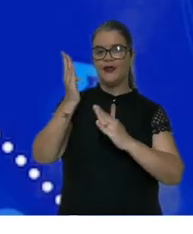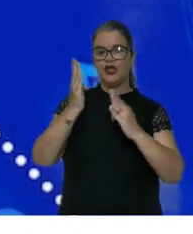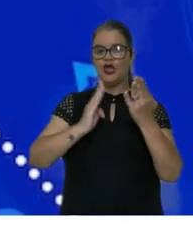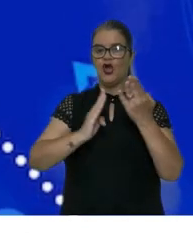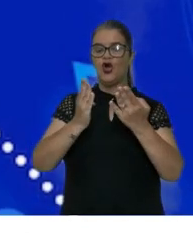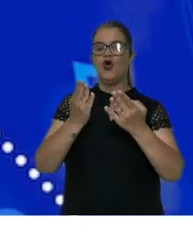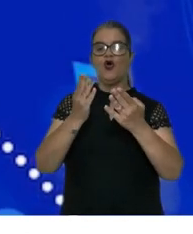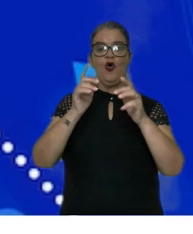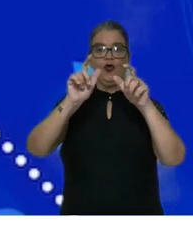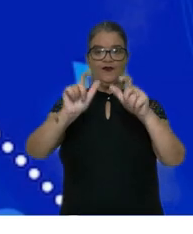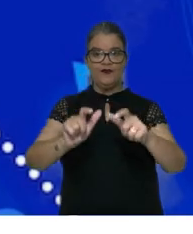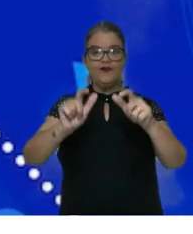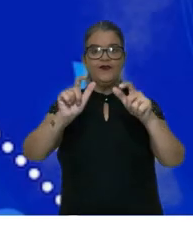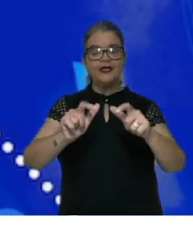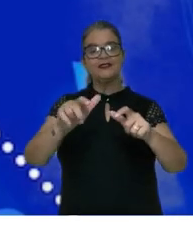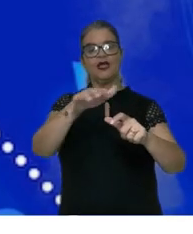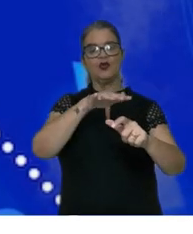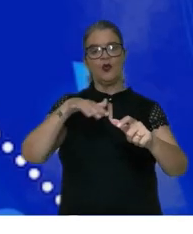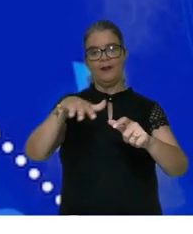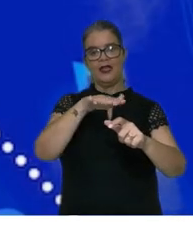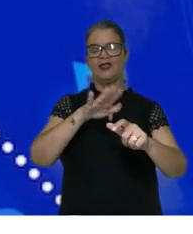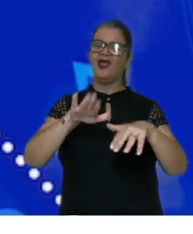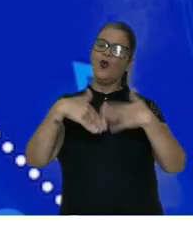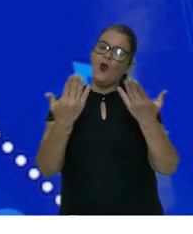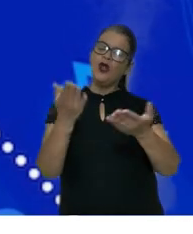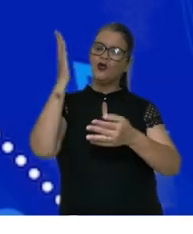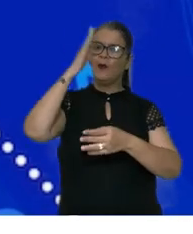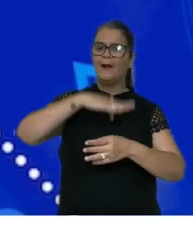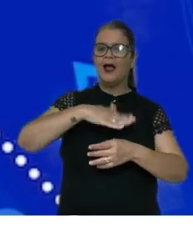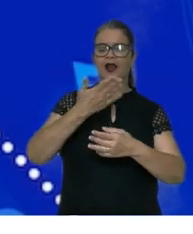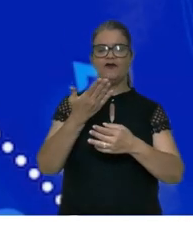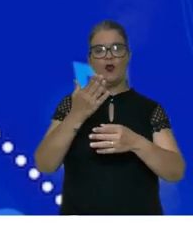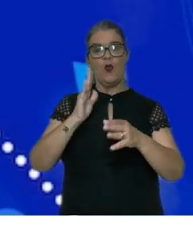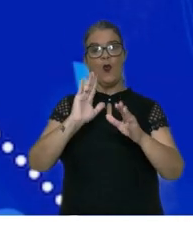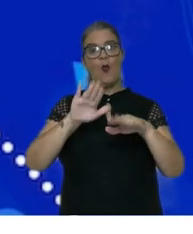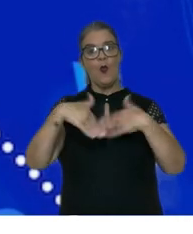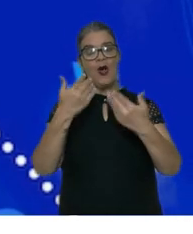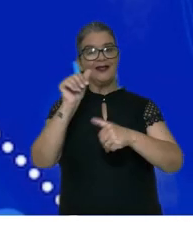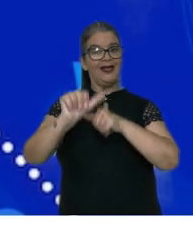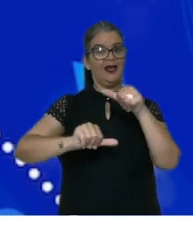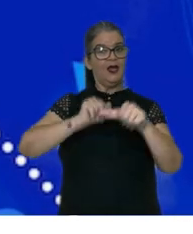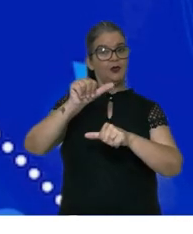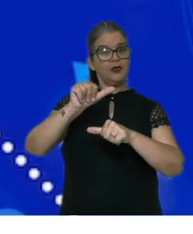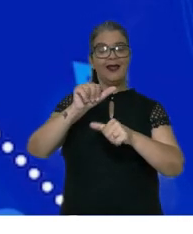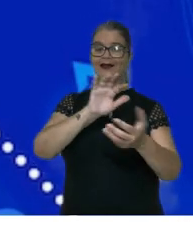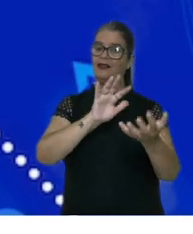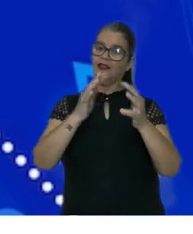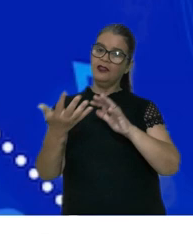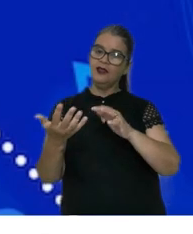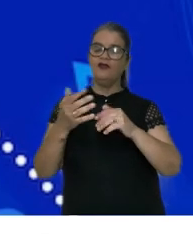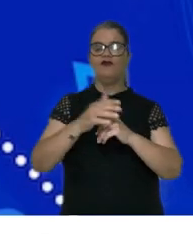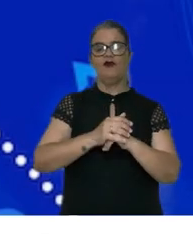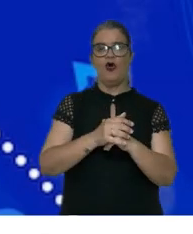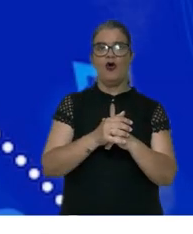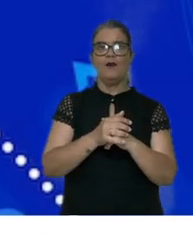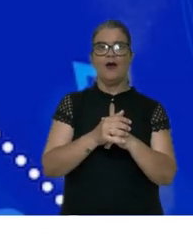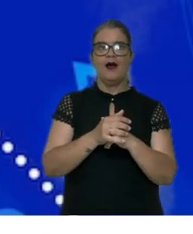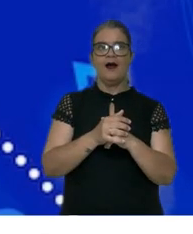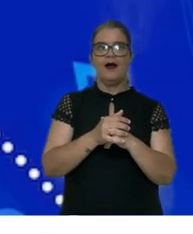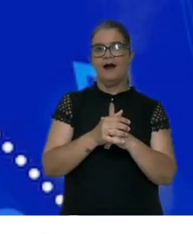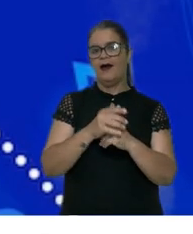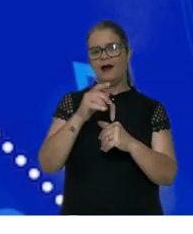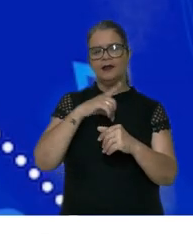daquele ambiente. E quando ele é maléfico, quando ele altera essas condições de forma a